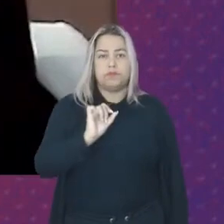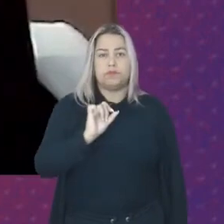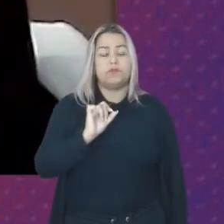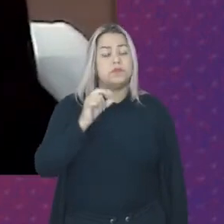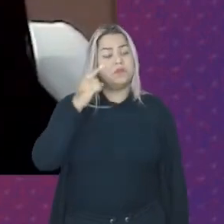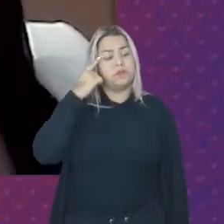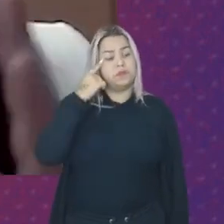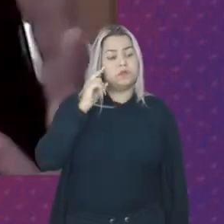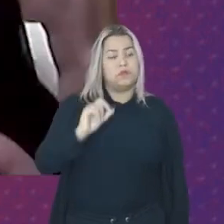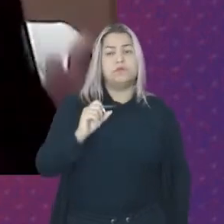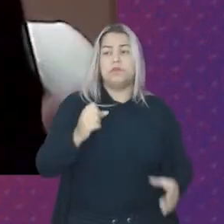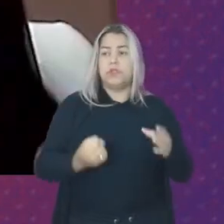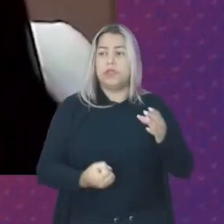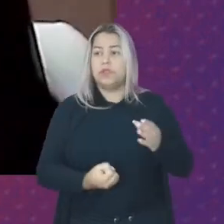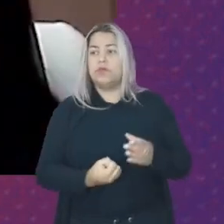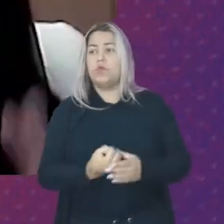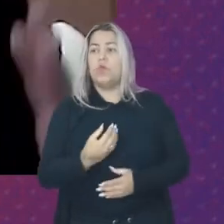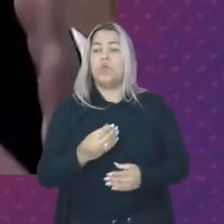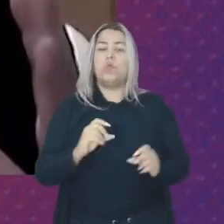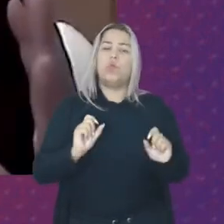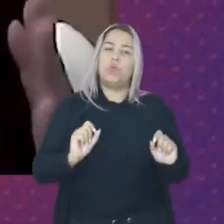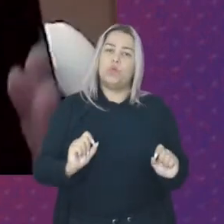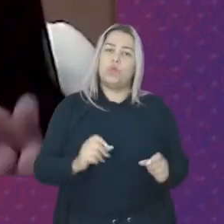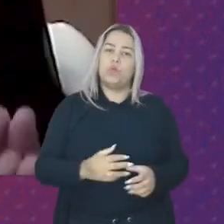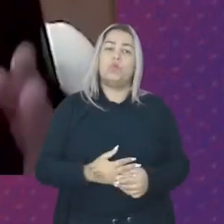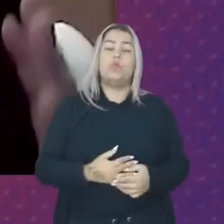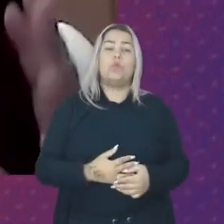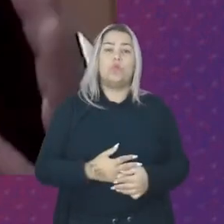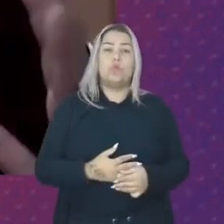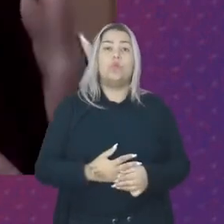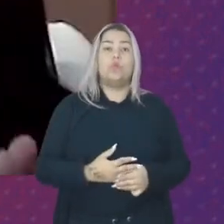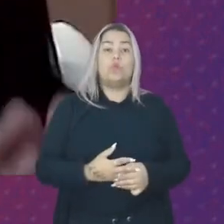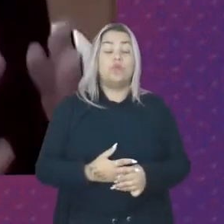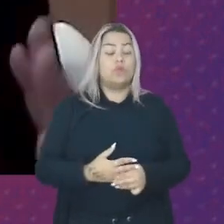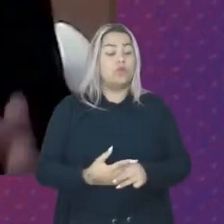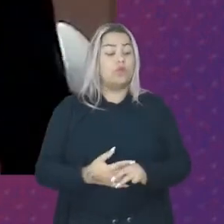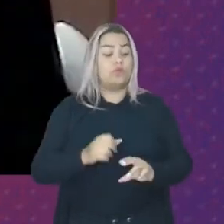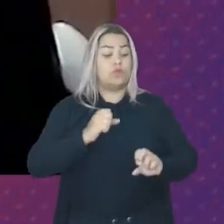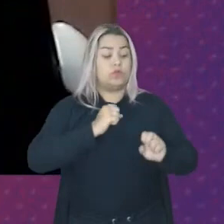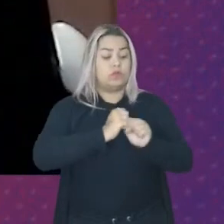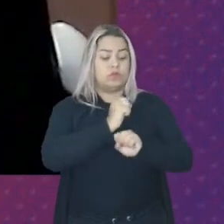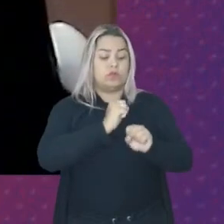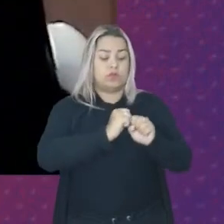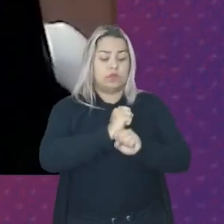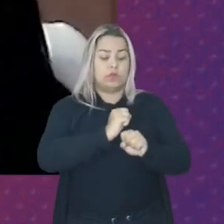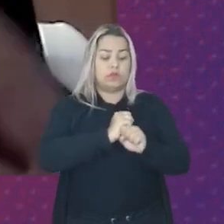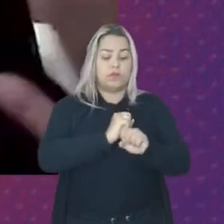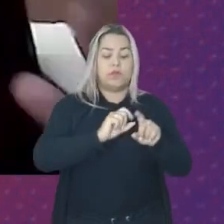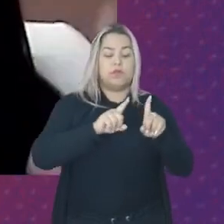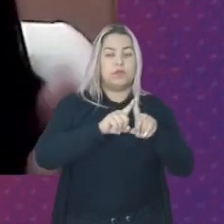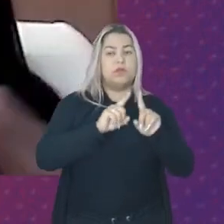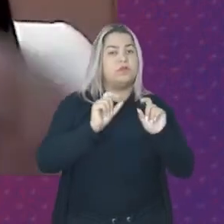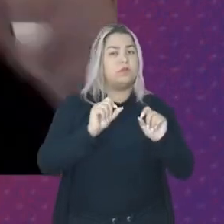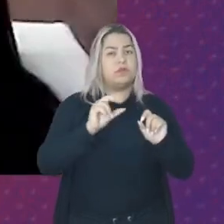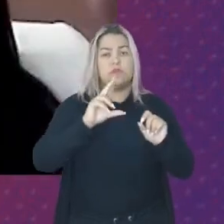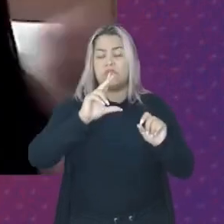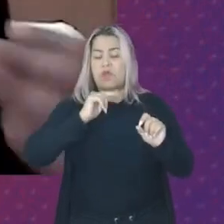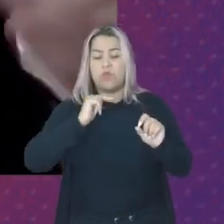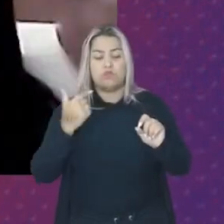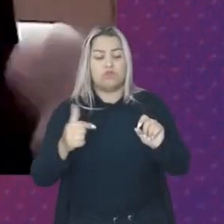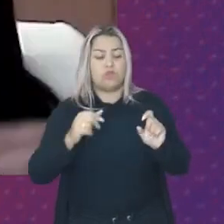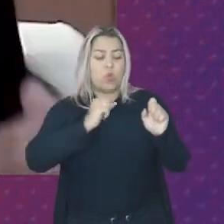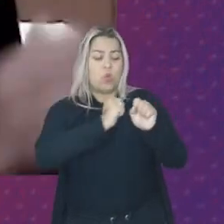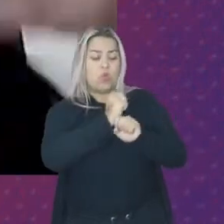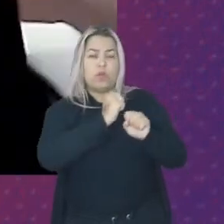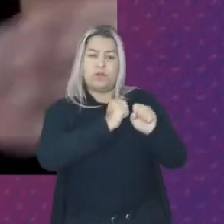na limitação criativa como forma de você construir a sua reputação. Você não tem como